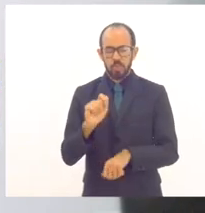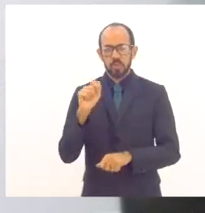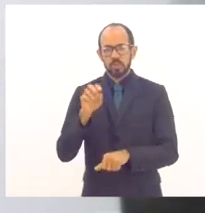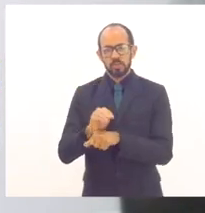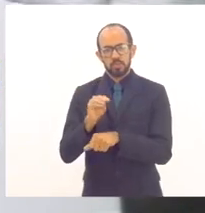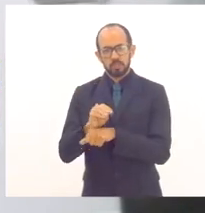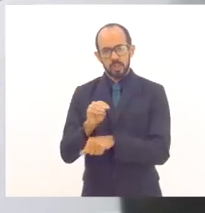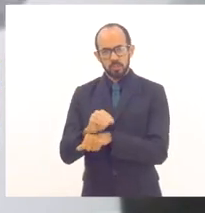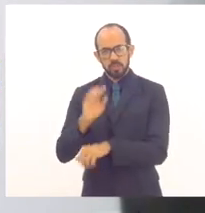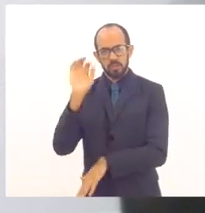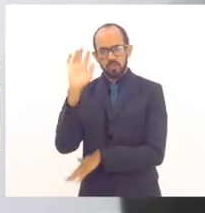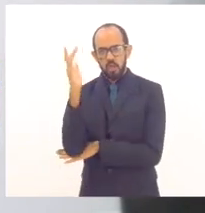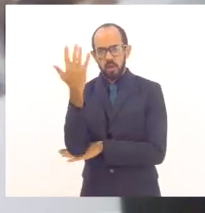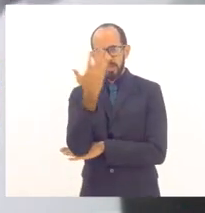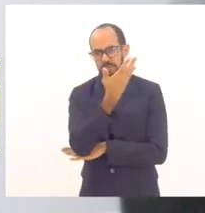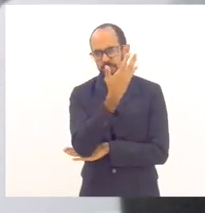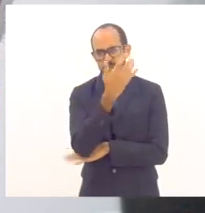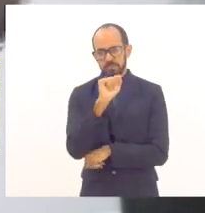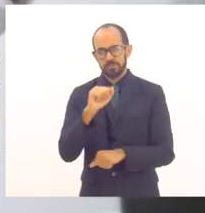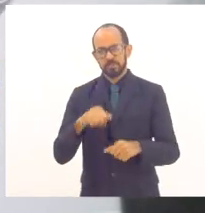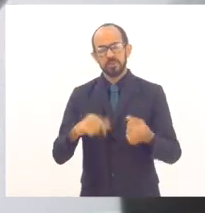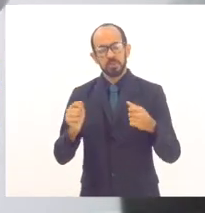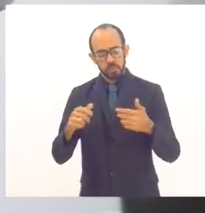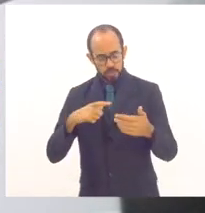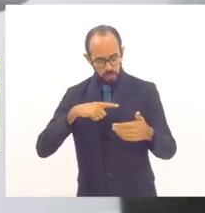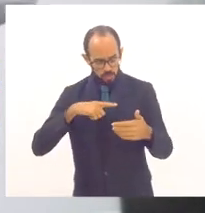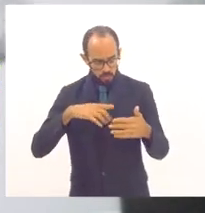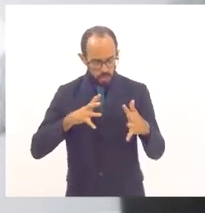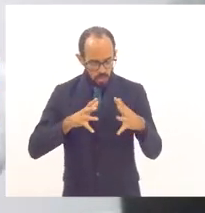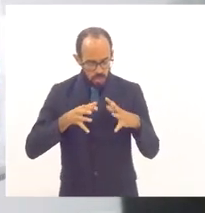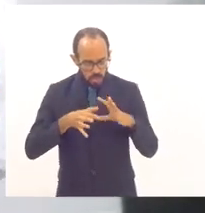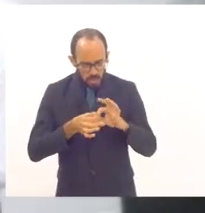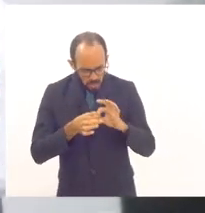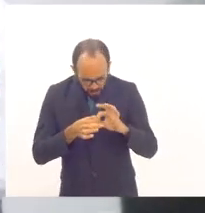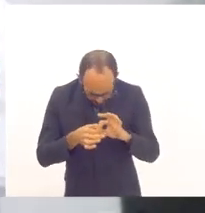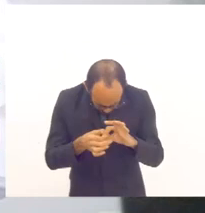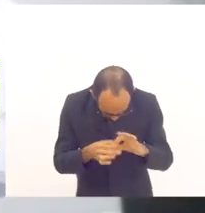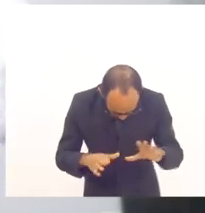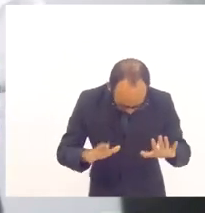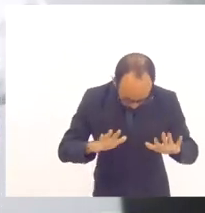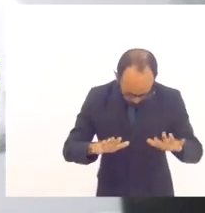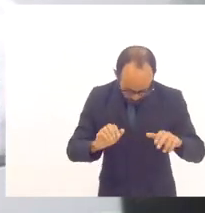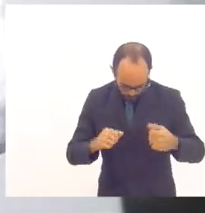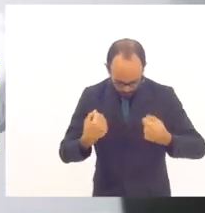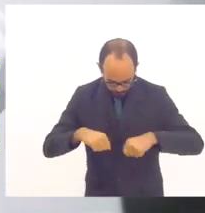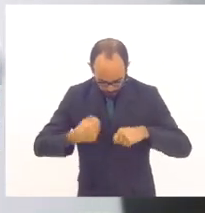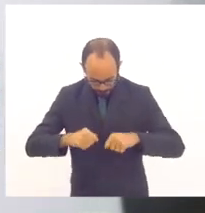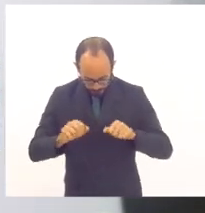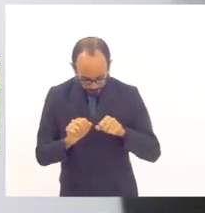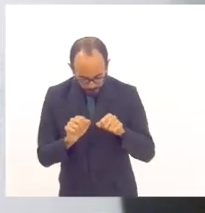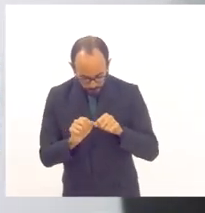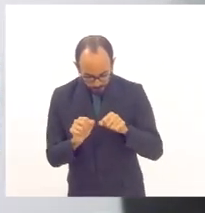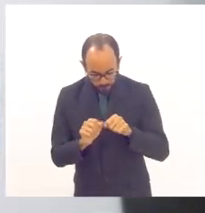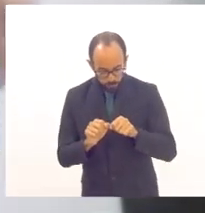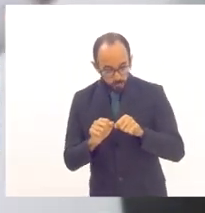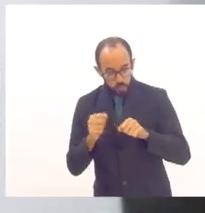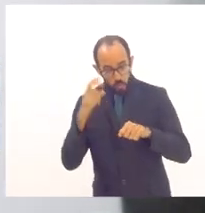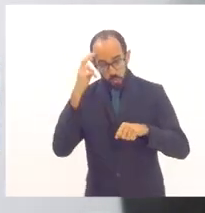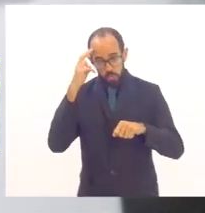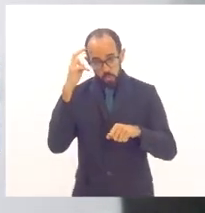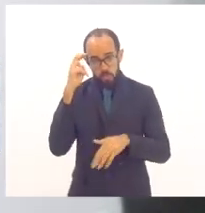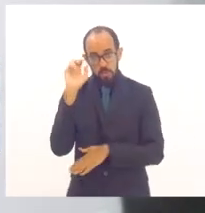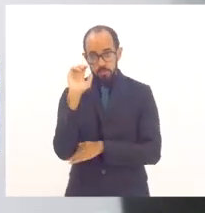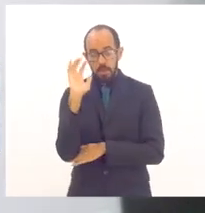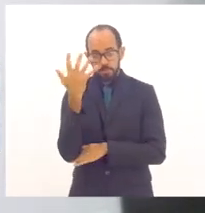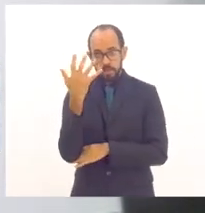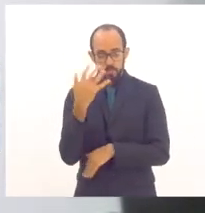lá, pontos de cultura. Então, a gente tinha muita integração, como deve ser, entre cultura e meio ambiente. Dito